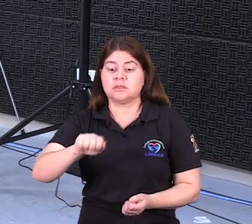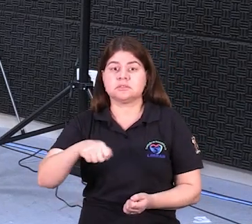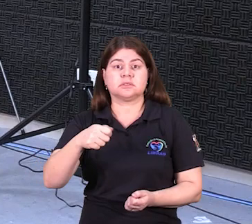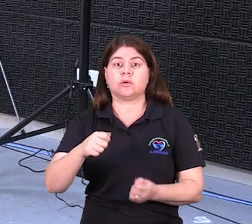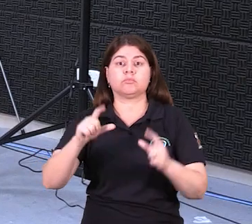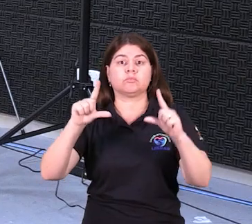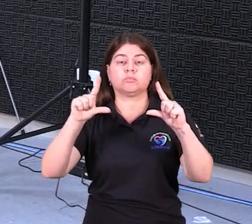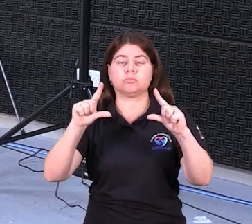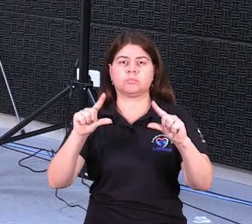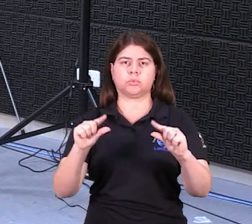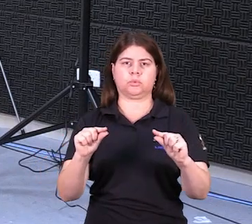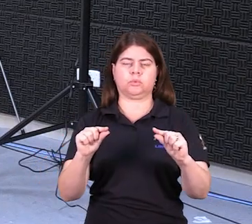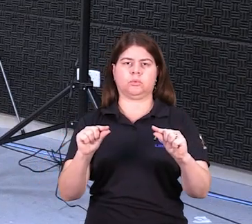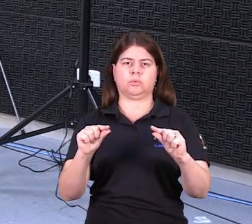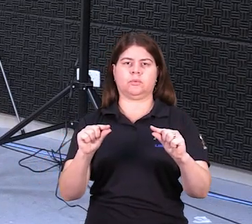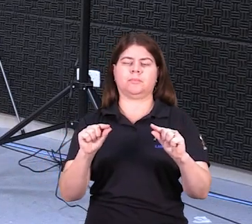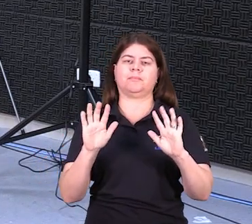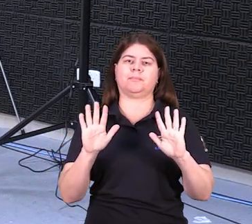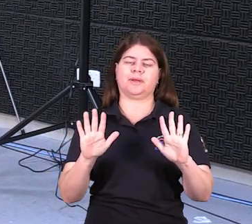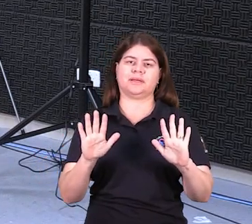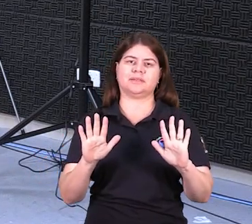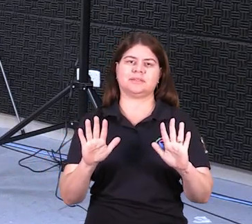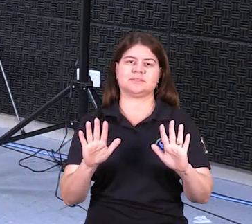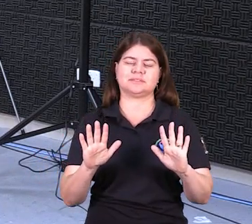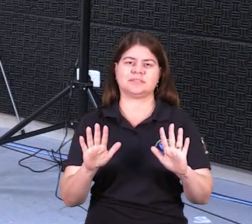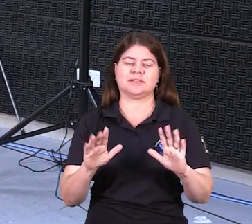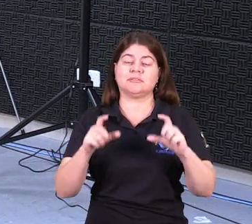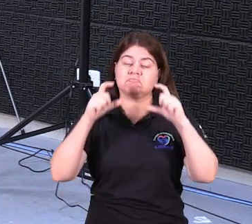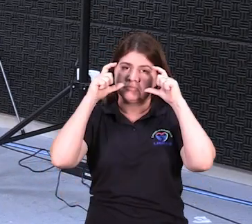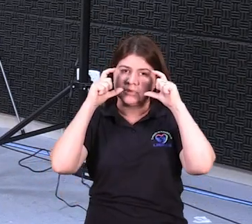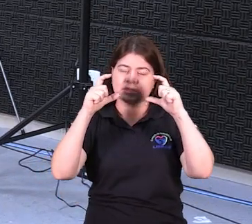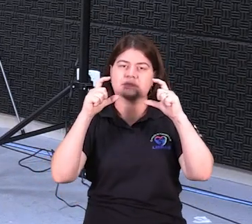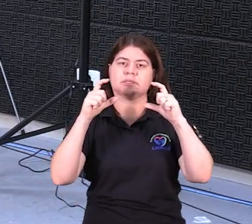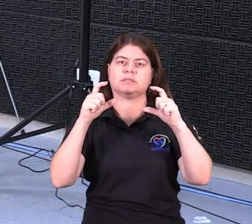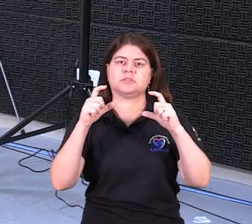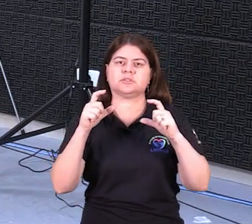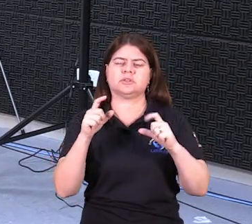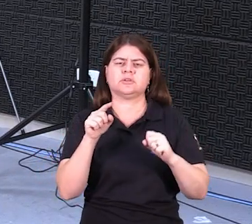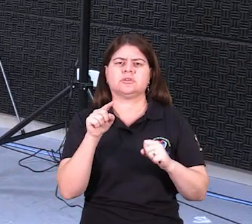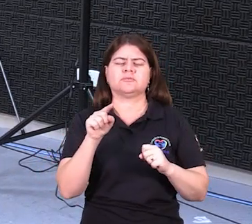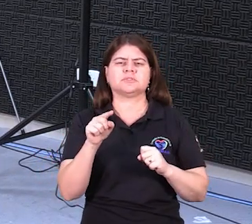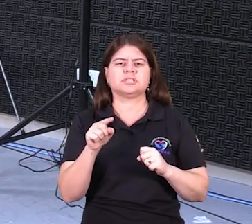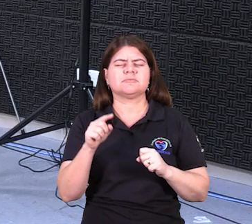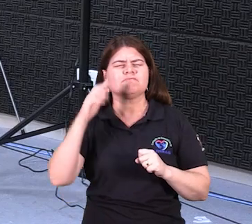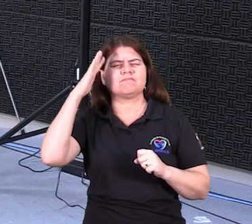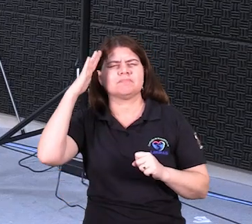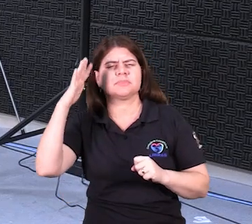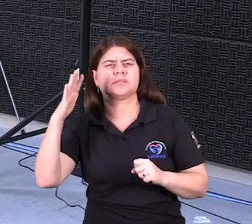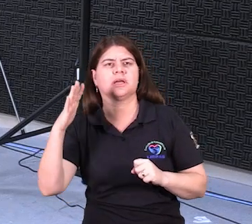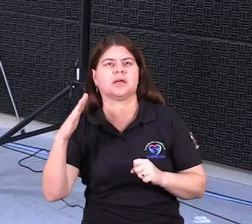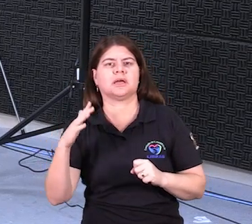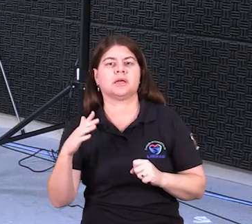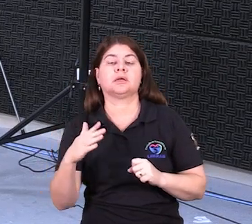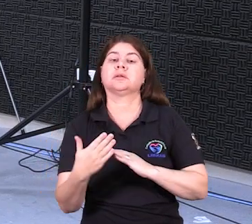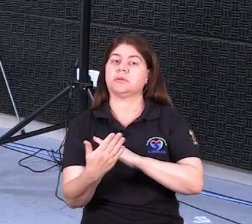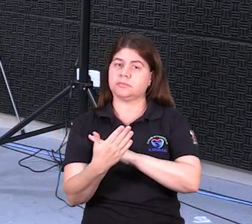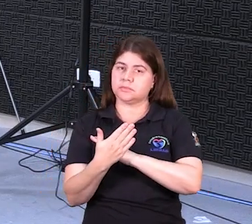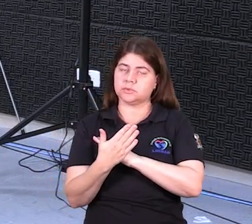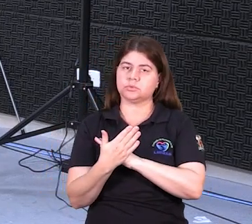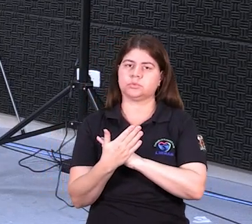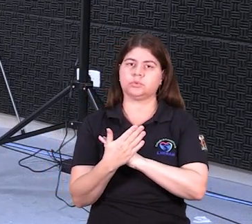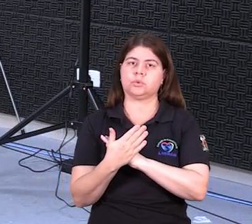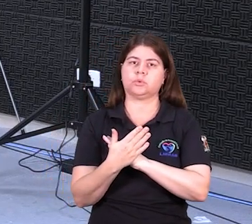tantas palavras que são ditas e você só faz isso. Mas aí eu acho muito interessante você imaginar. É uma coisa que